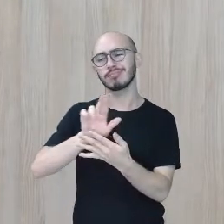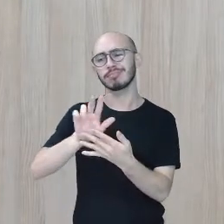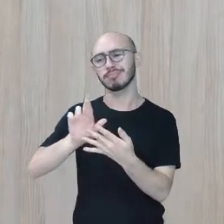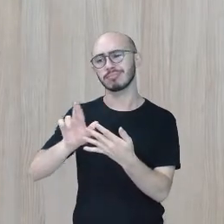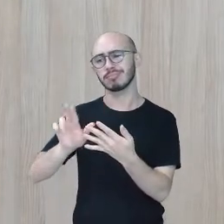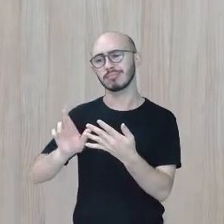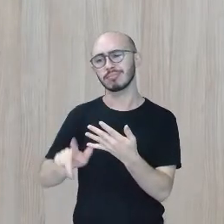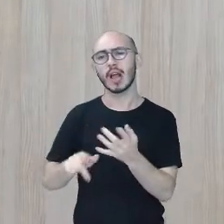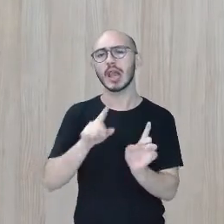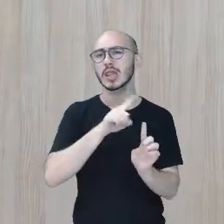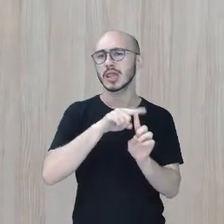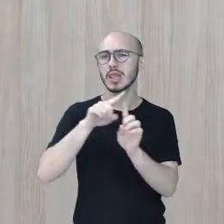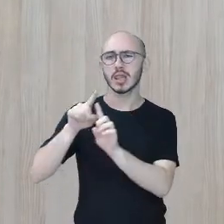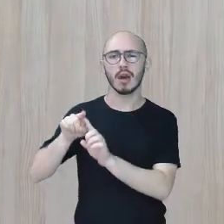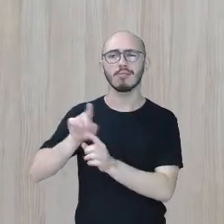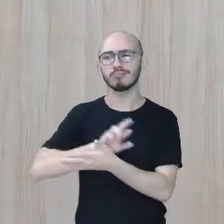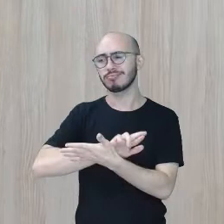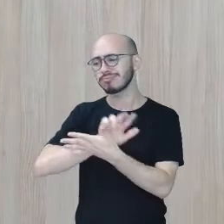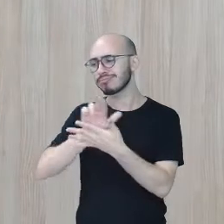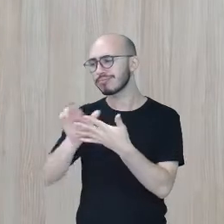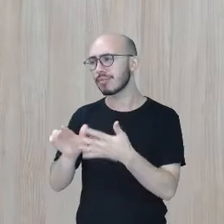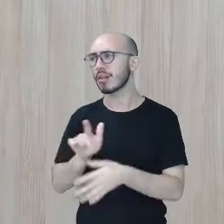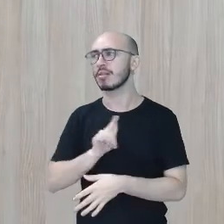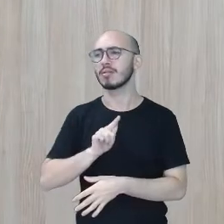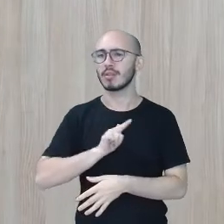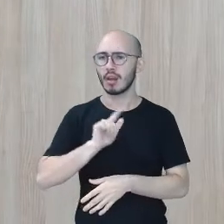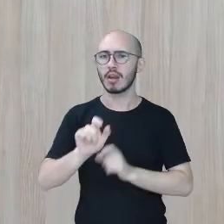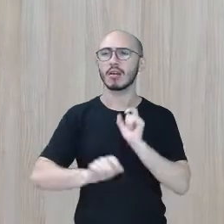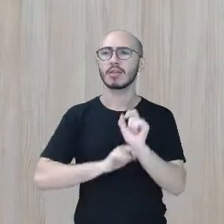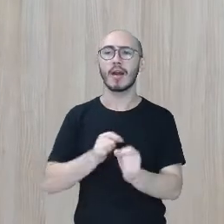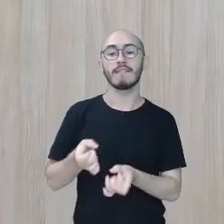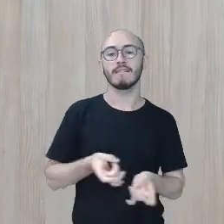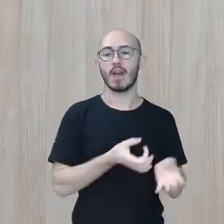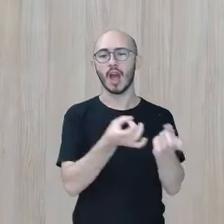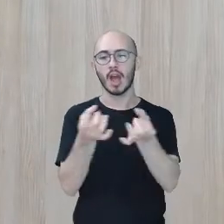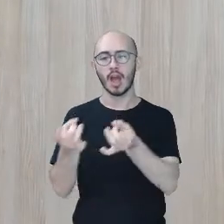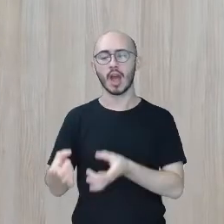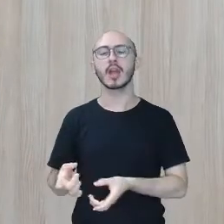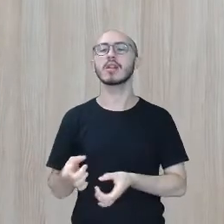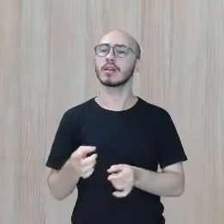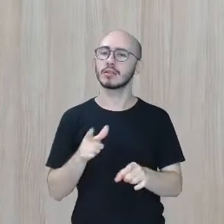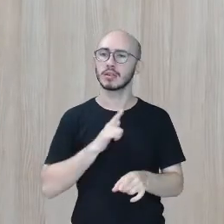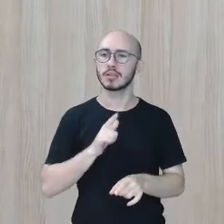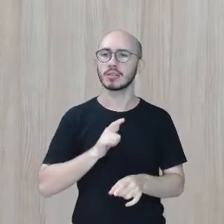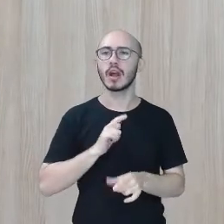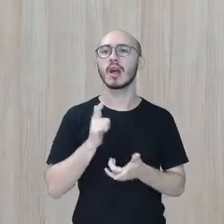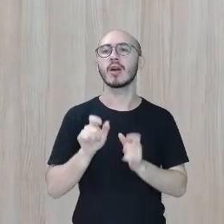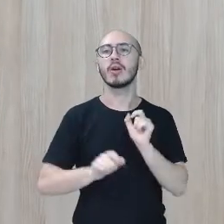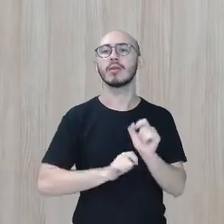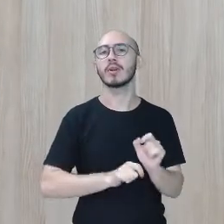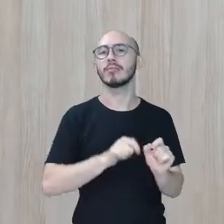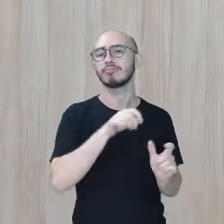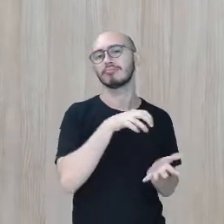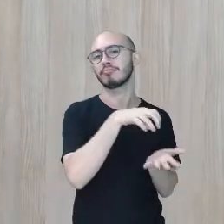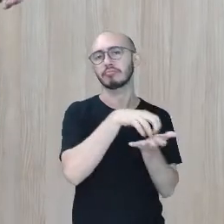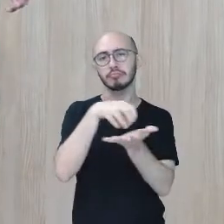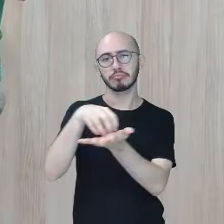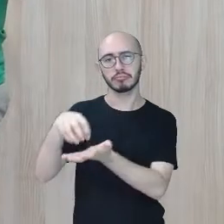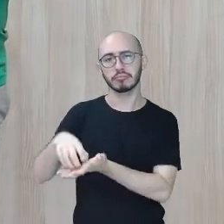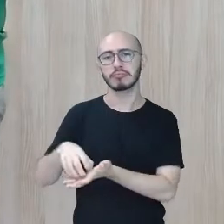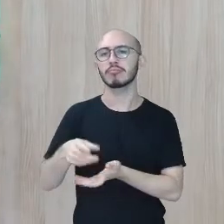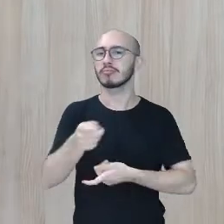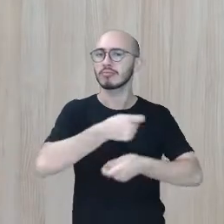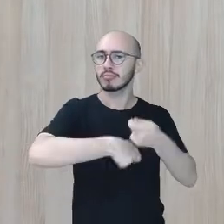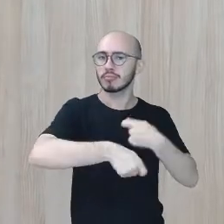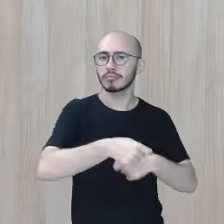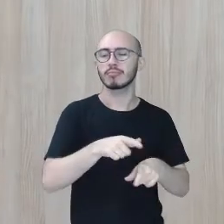estilos, né, vários tipos de vendas, né, vários pontos de comércio, a gente tem, como o professor